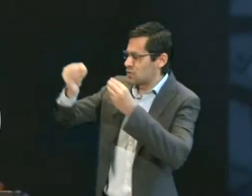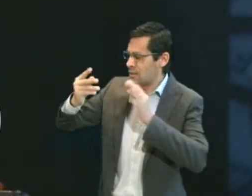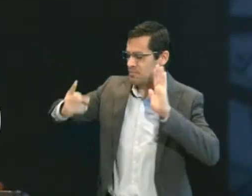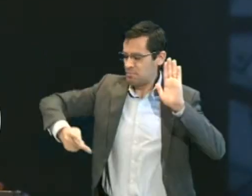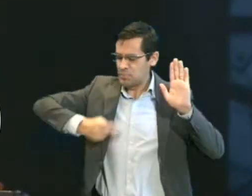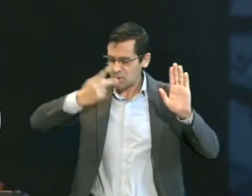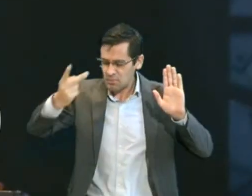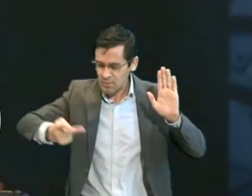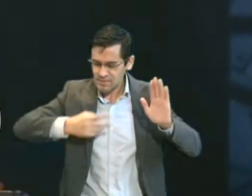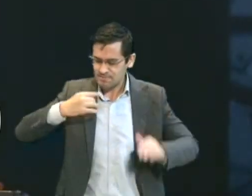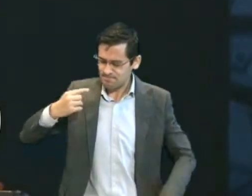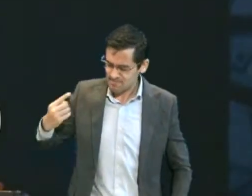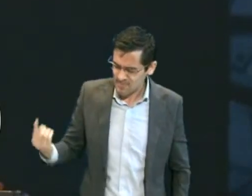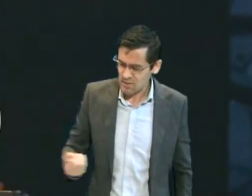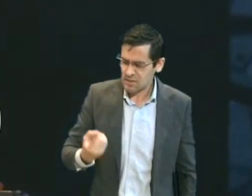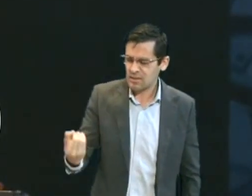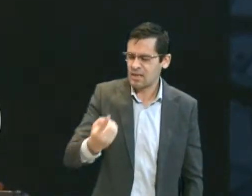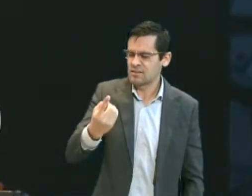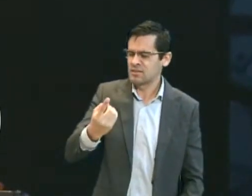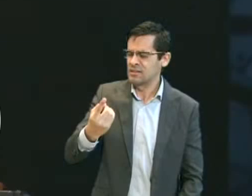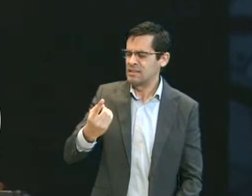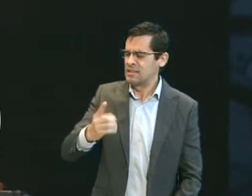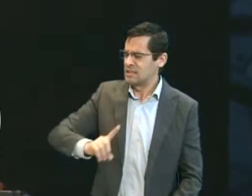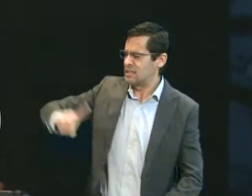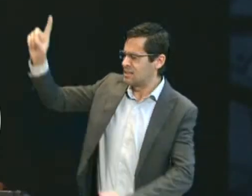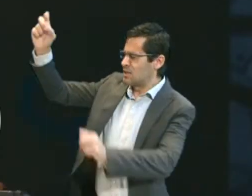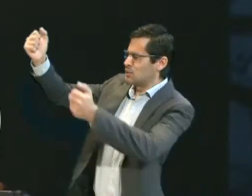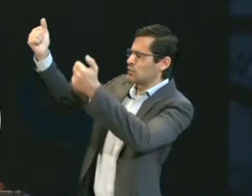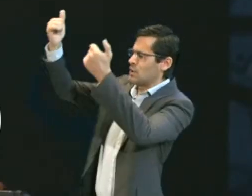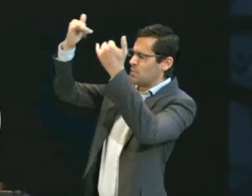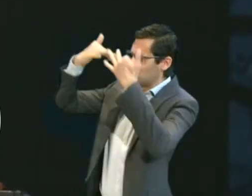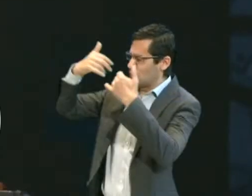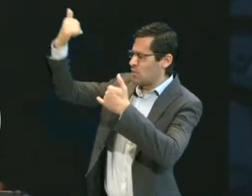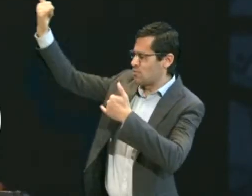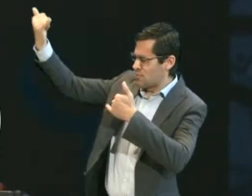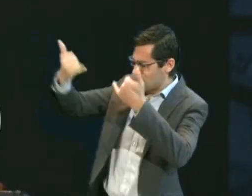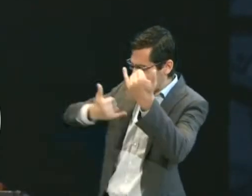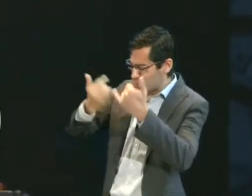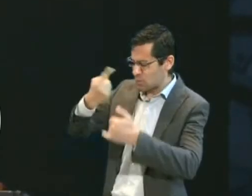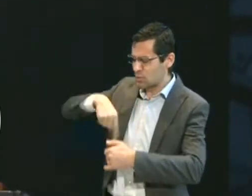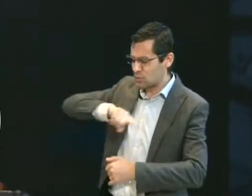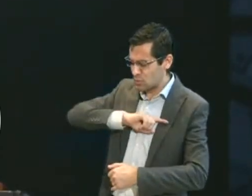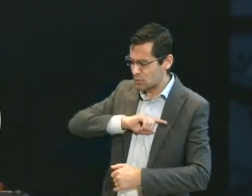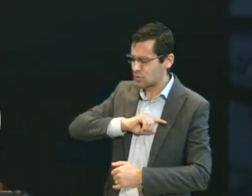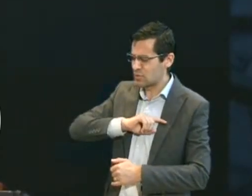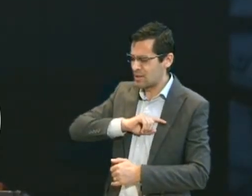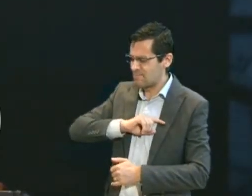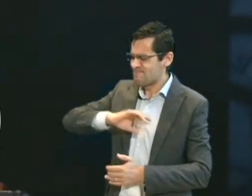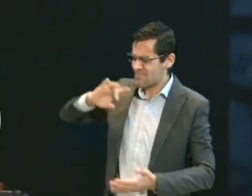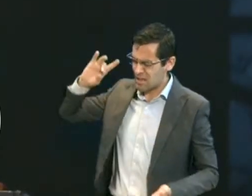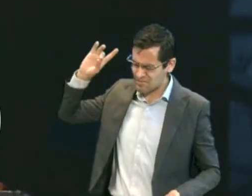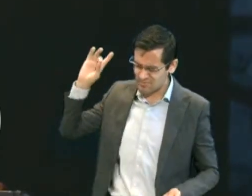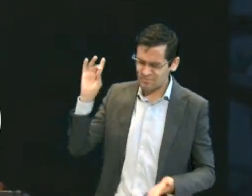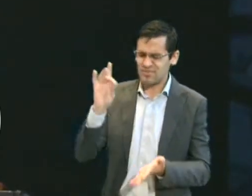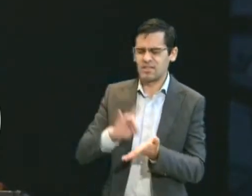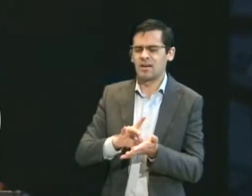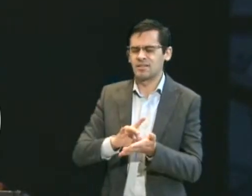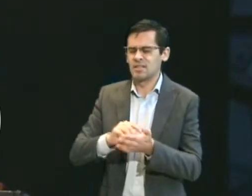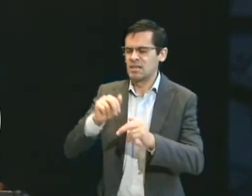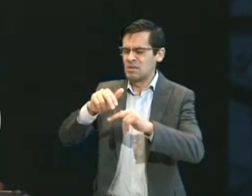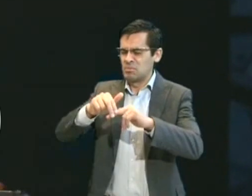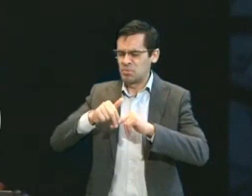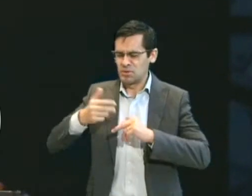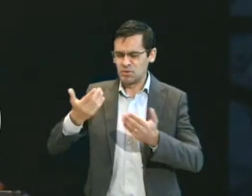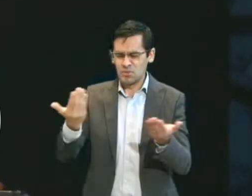alcançam a eternidade e que foram liberadas para nós na tua palavra. É real. Por isso